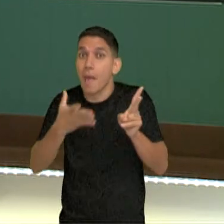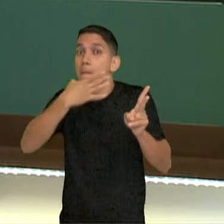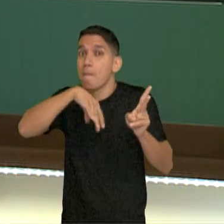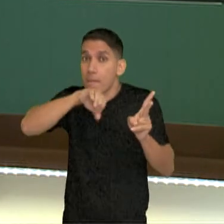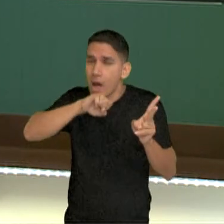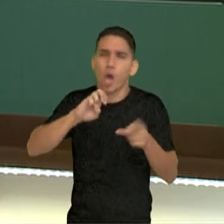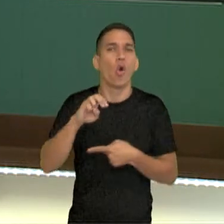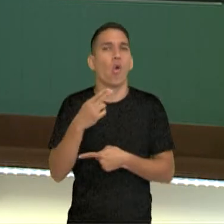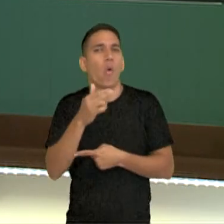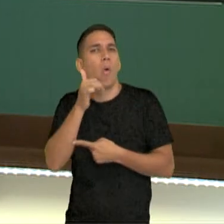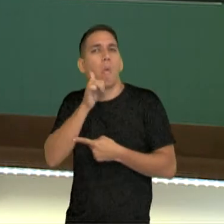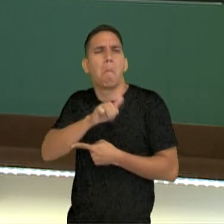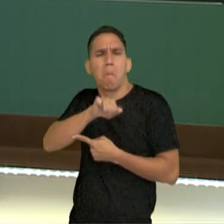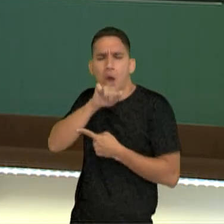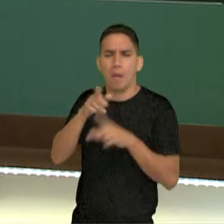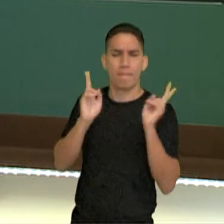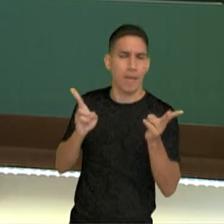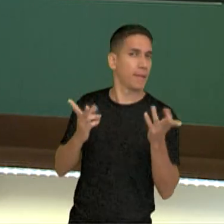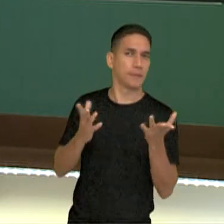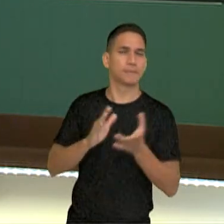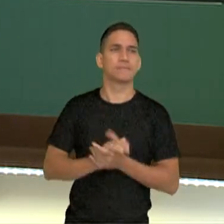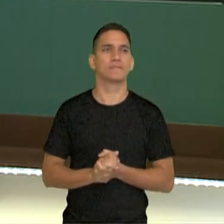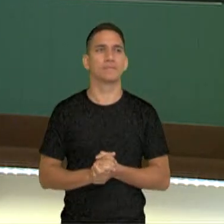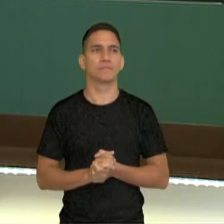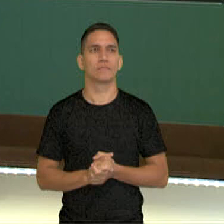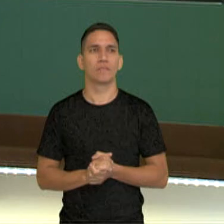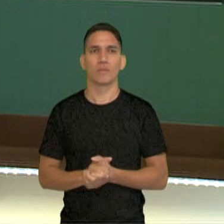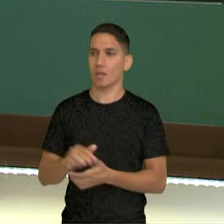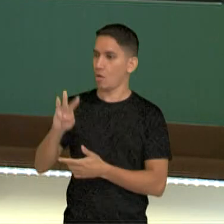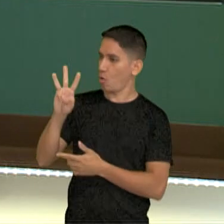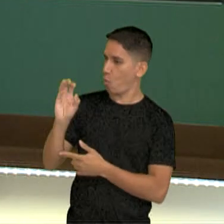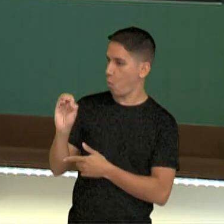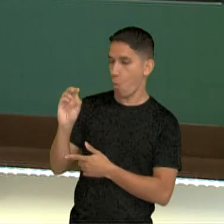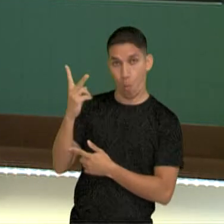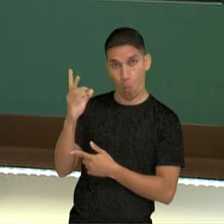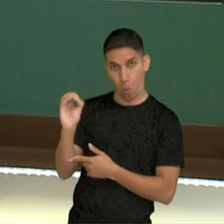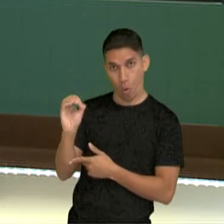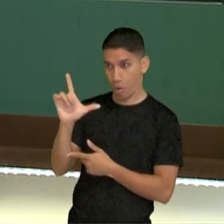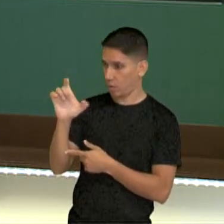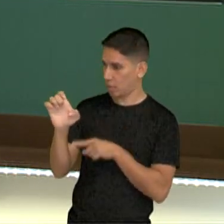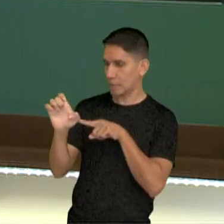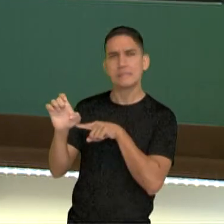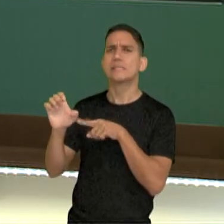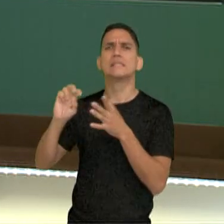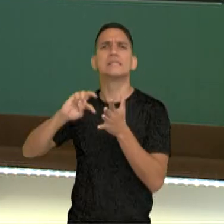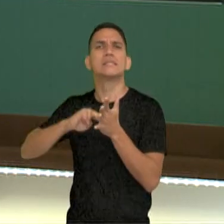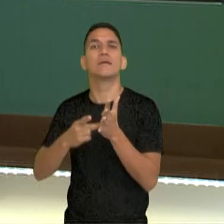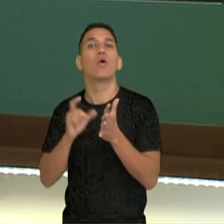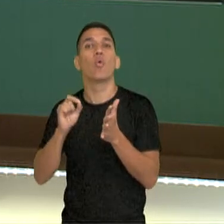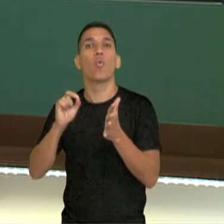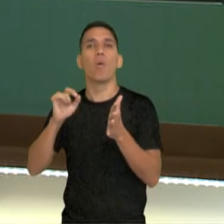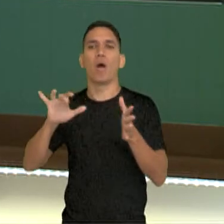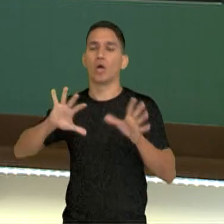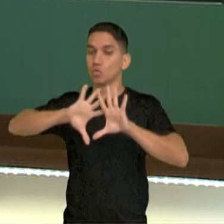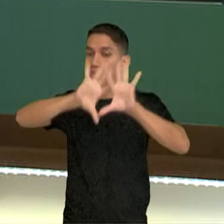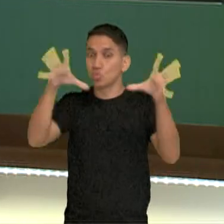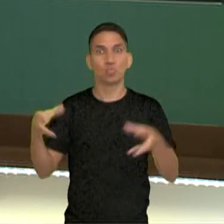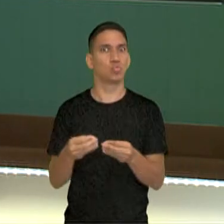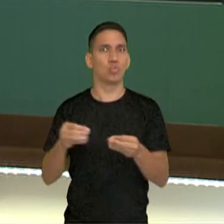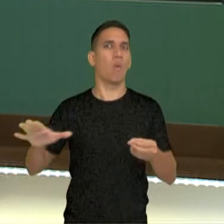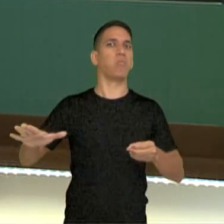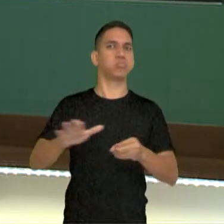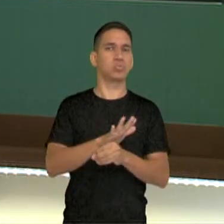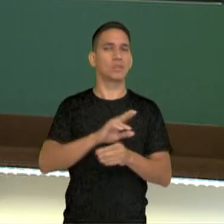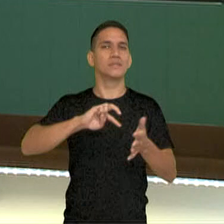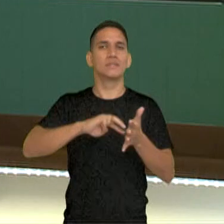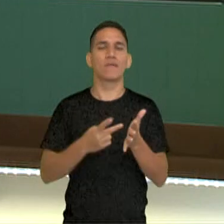mãe. Whole quer dizer que é o todo, o inteiro. Então ele é filho do